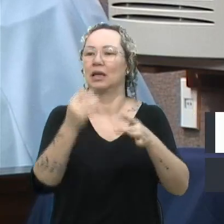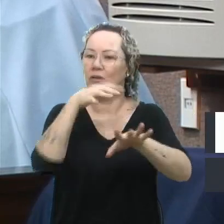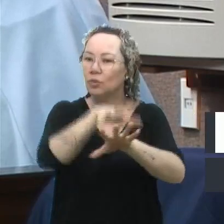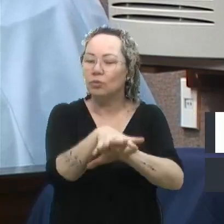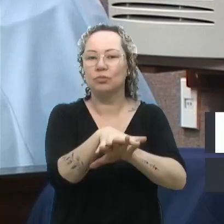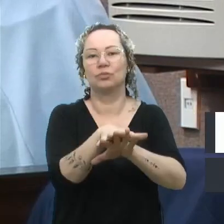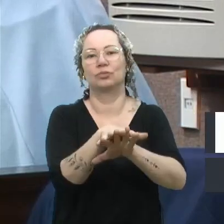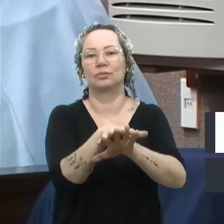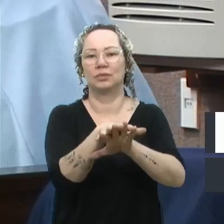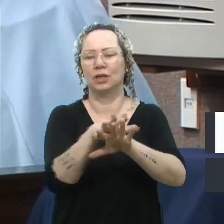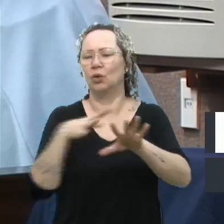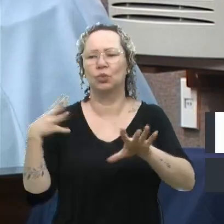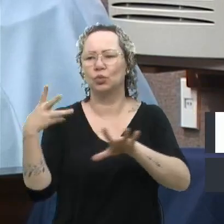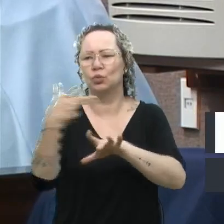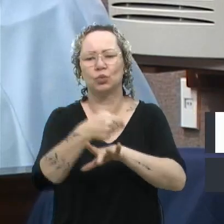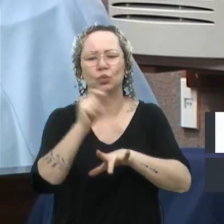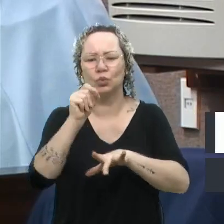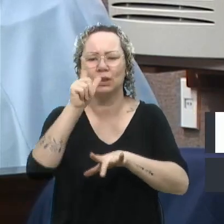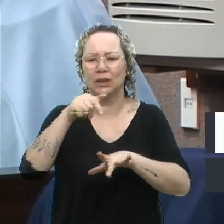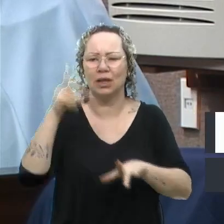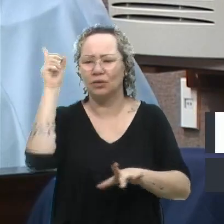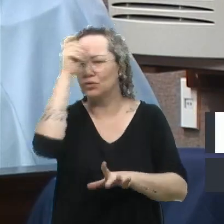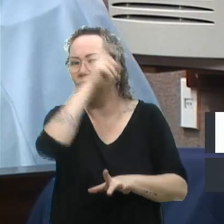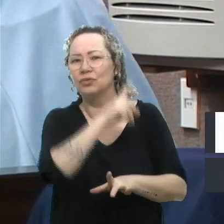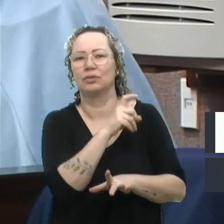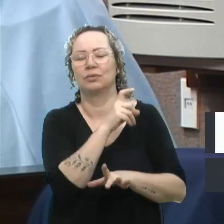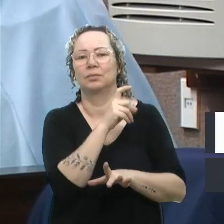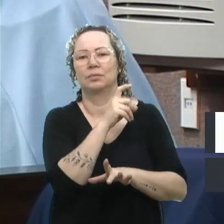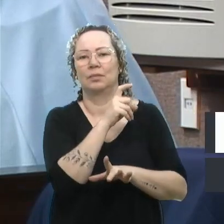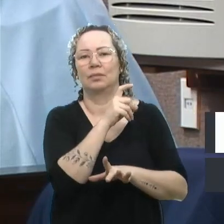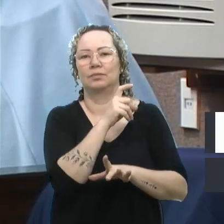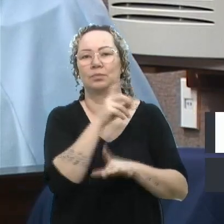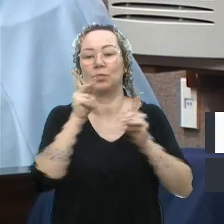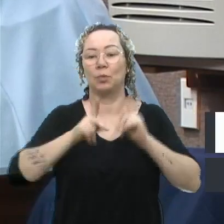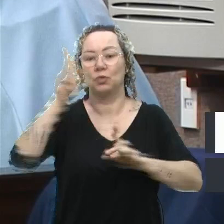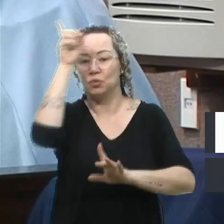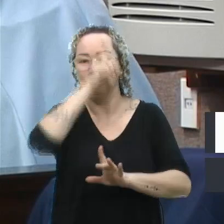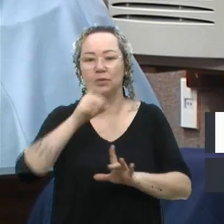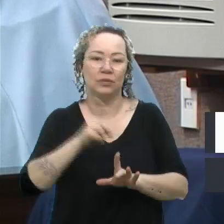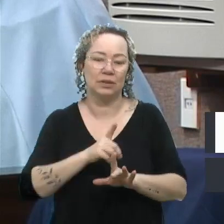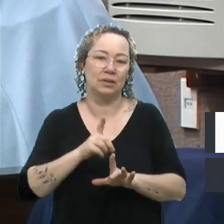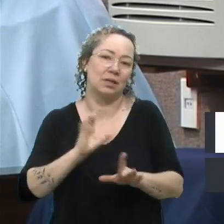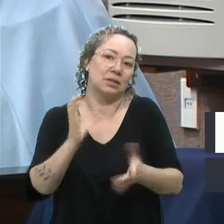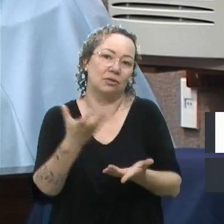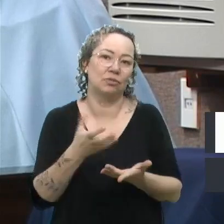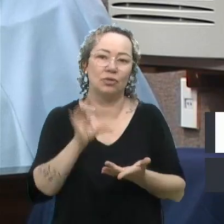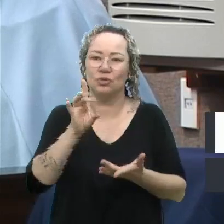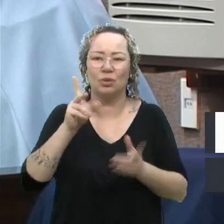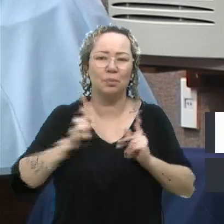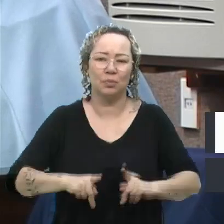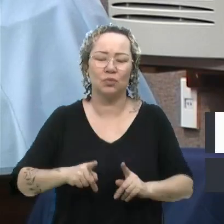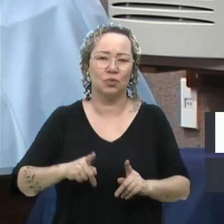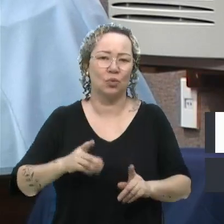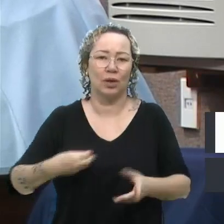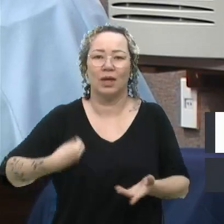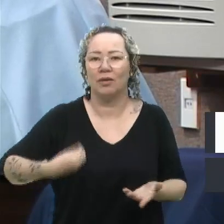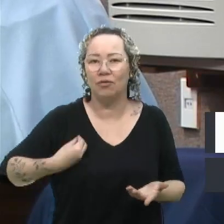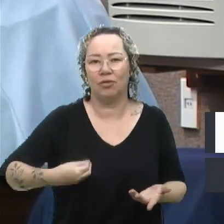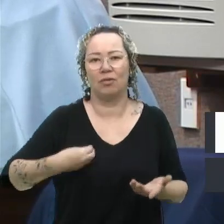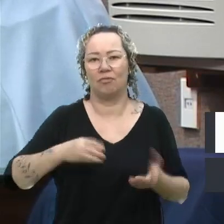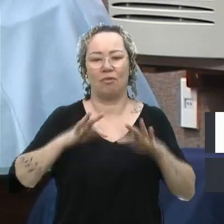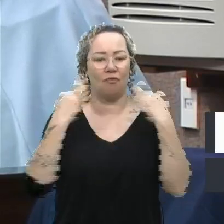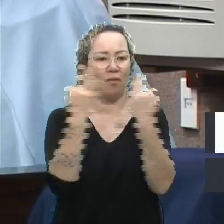a questão de todas as dificuldades que as deficiências proporcionam, e só quem vive, os familiares, sabe da dor,